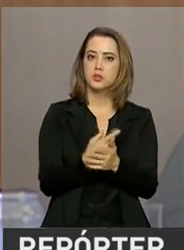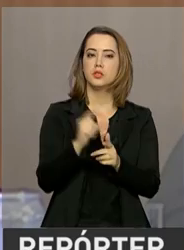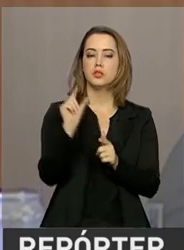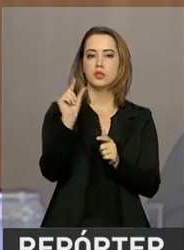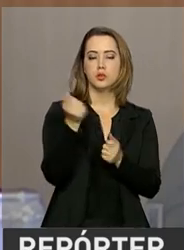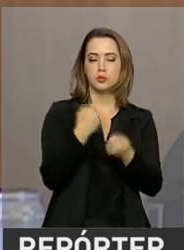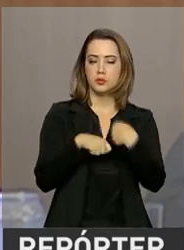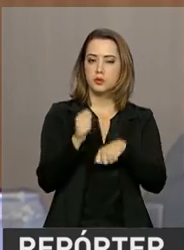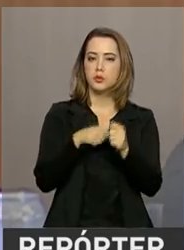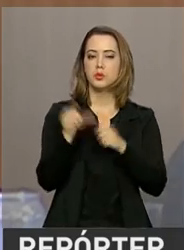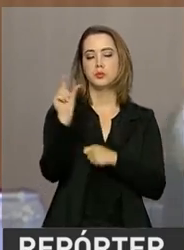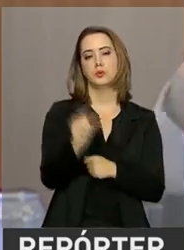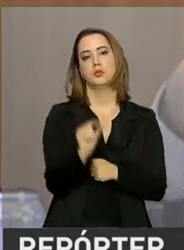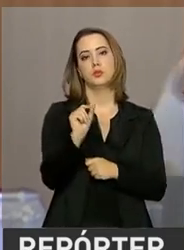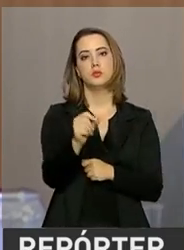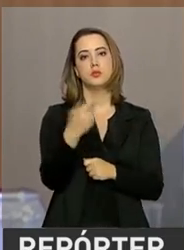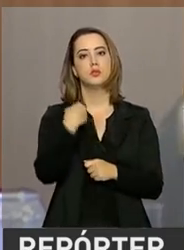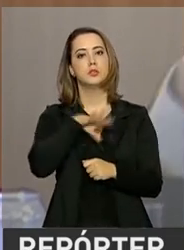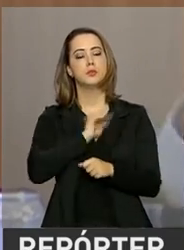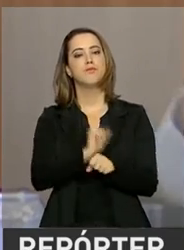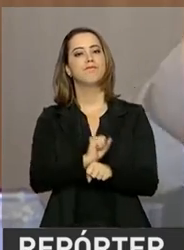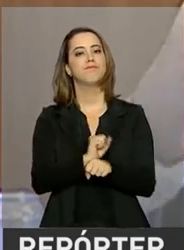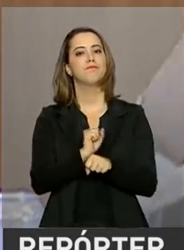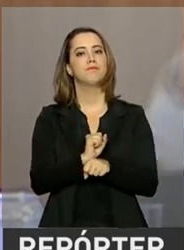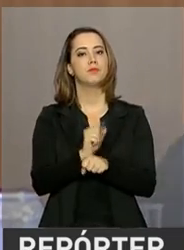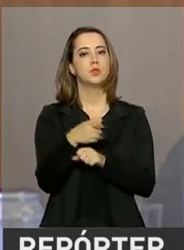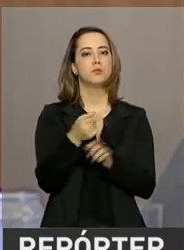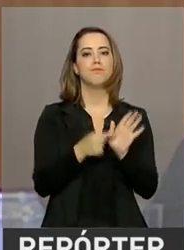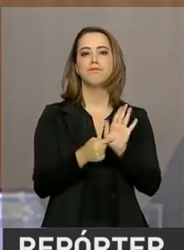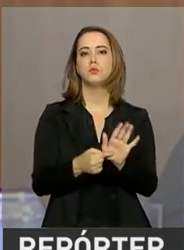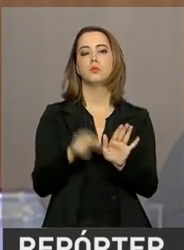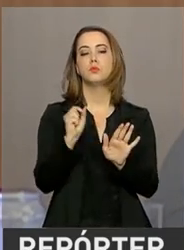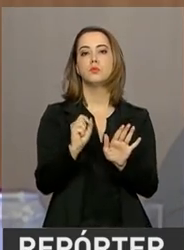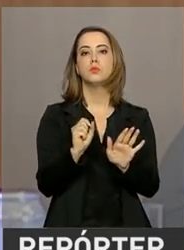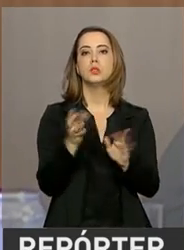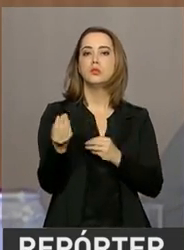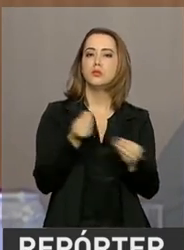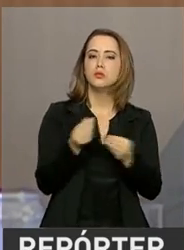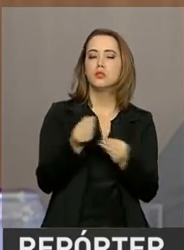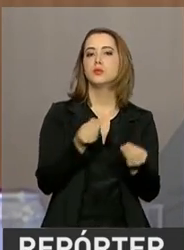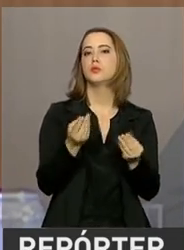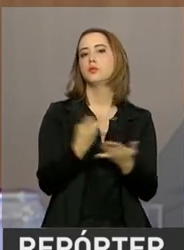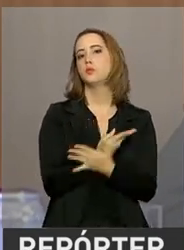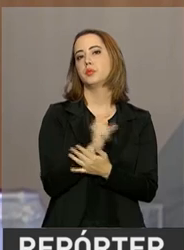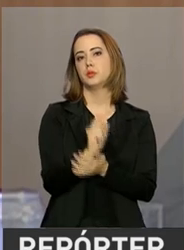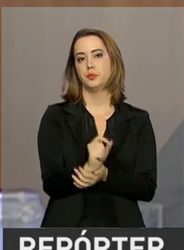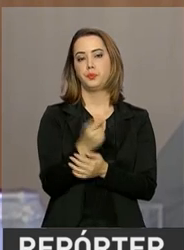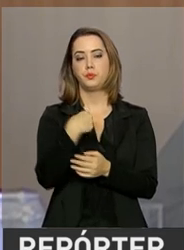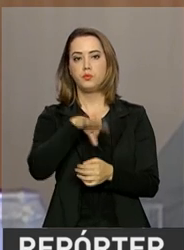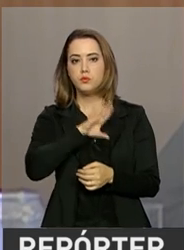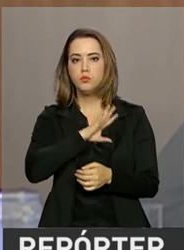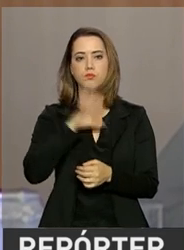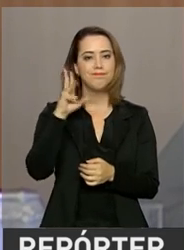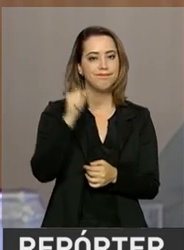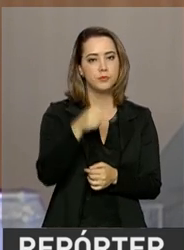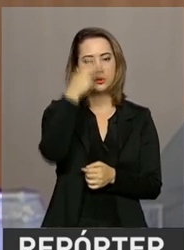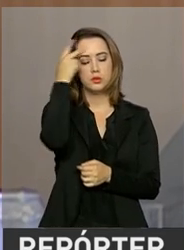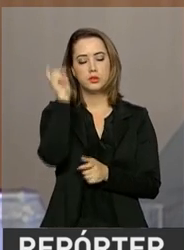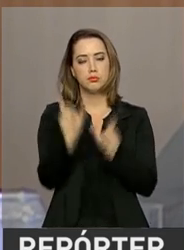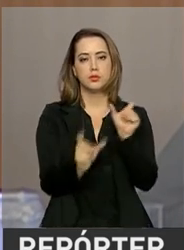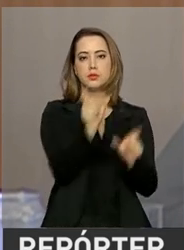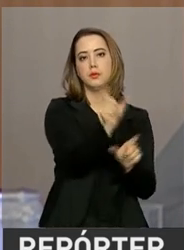monetárias Então é isso que tá todo mundo esperando que as condições se apresentem para tal e acredito que todo